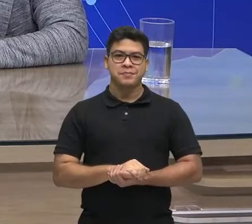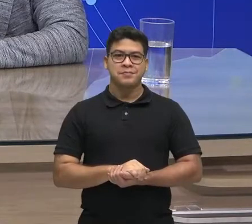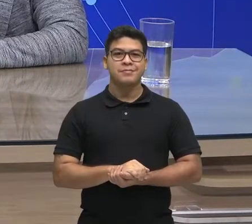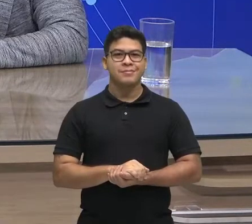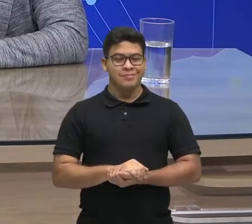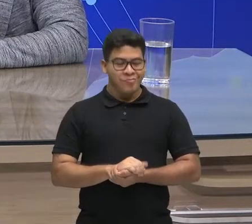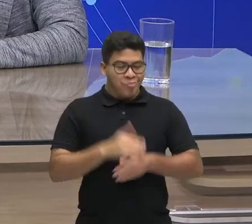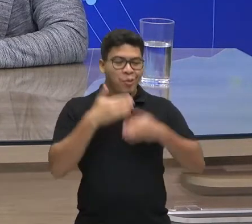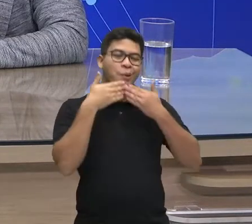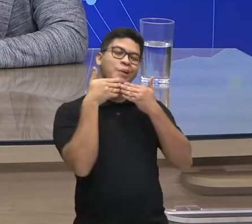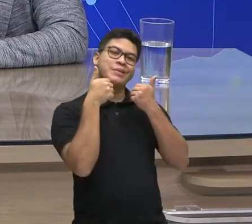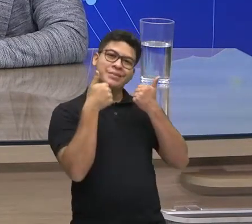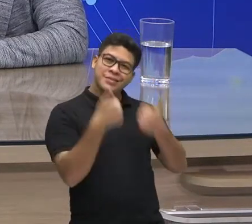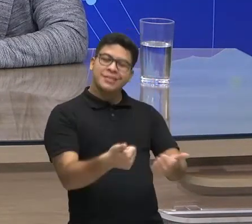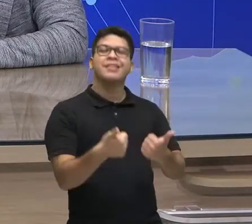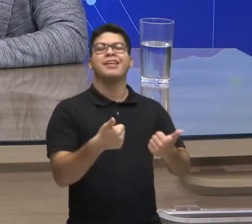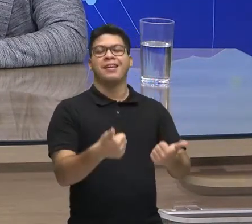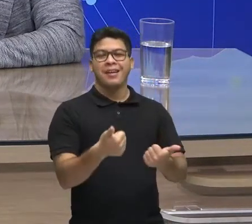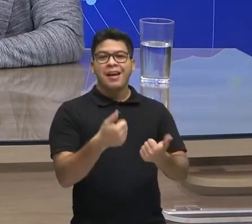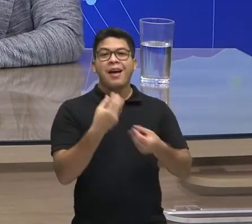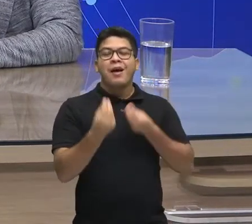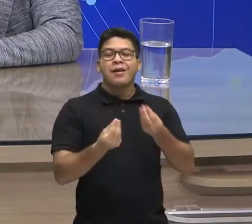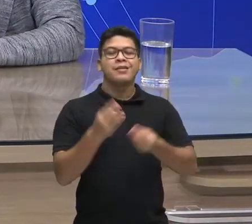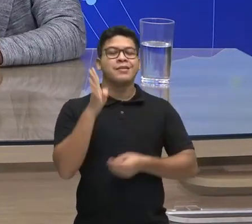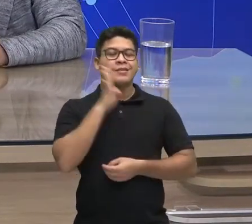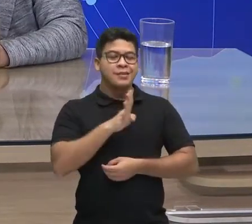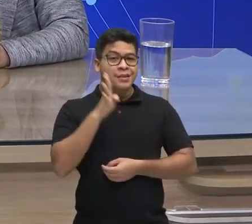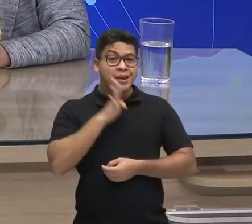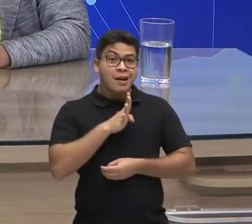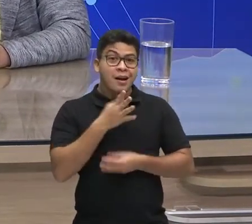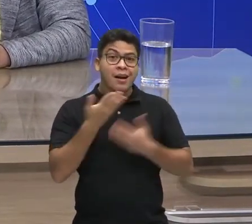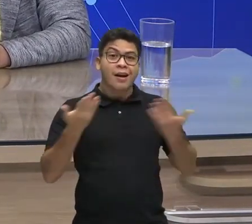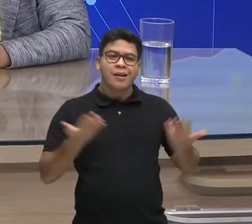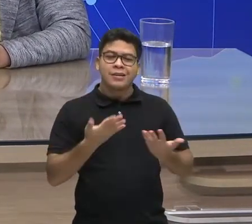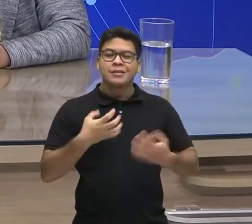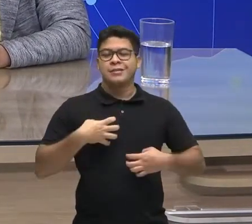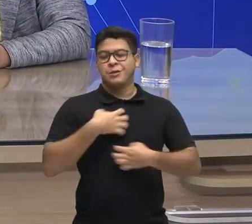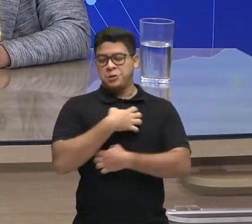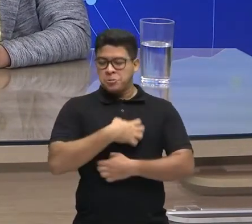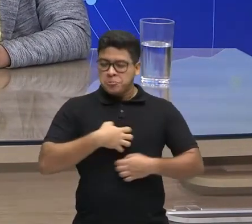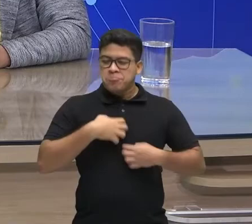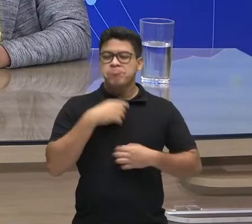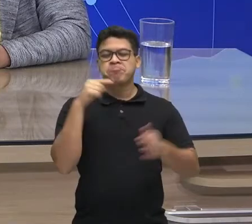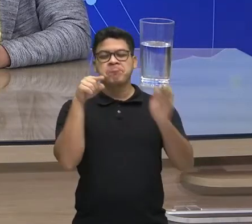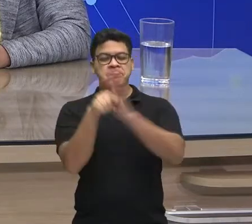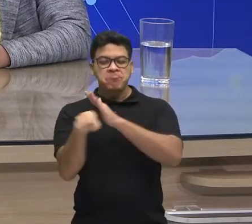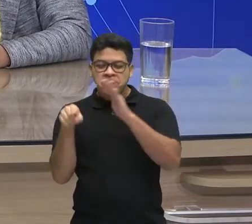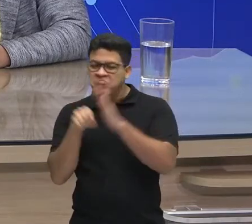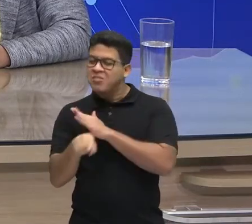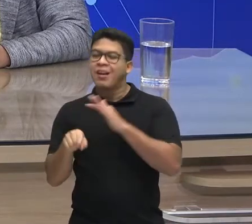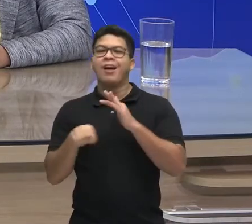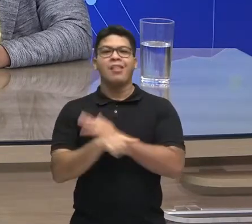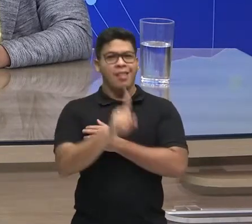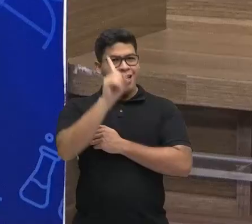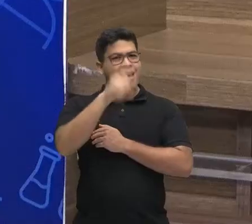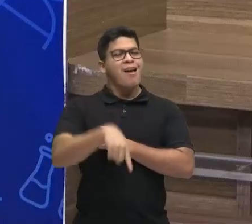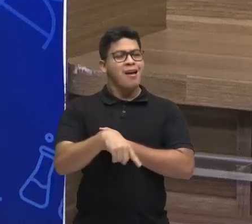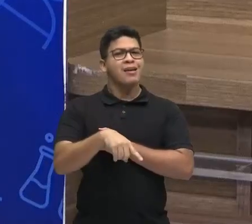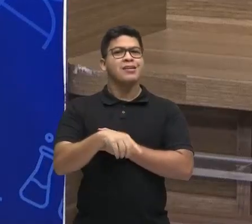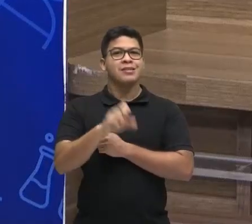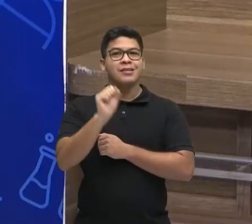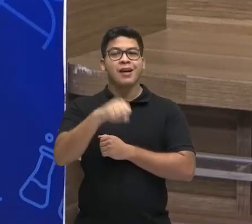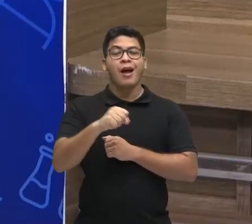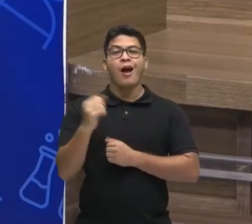Muito bom, Afonso. Muito bacana. Suas inquietudes, os seus questionamentos, eu acho que é isso mesmo. Eu acho que a